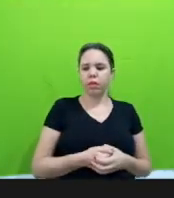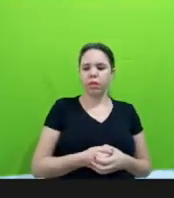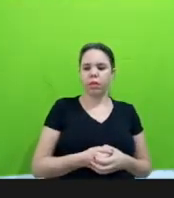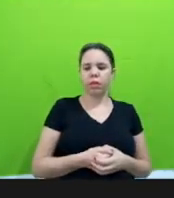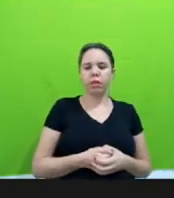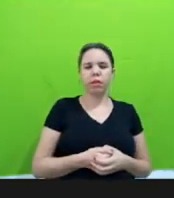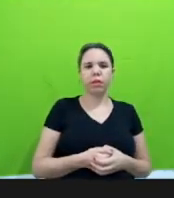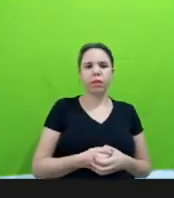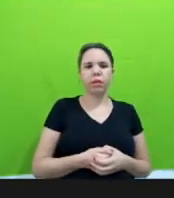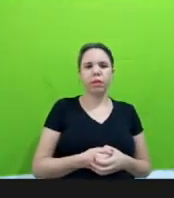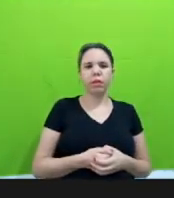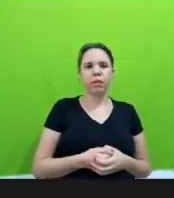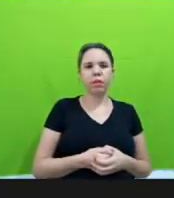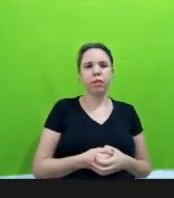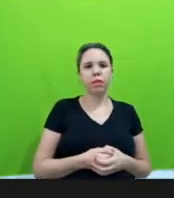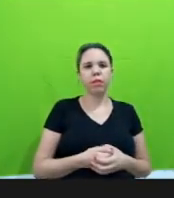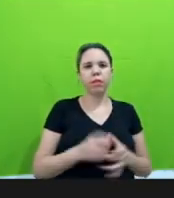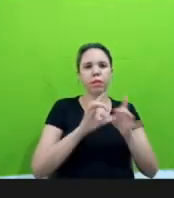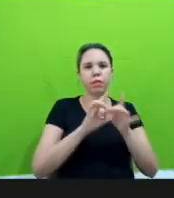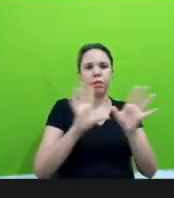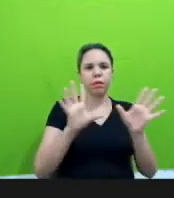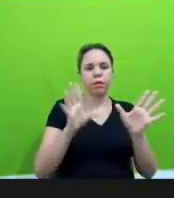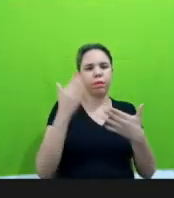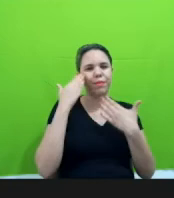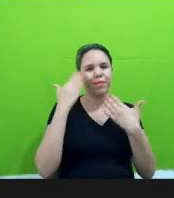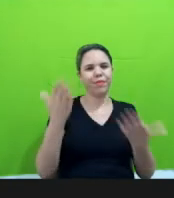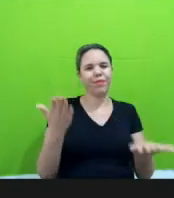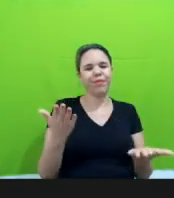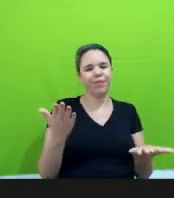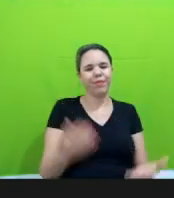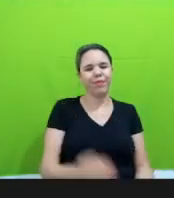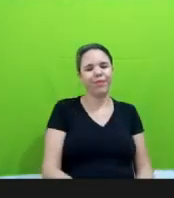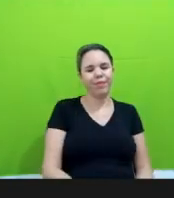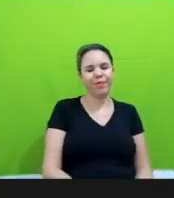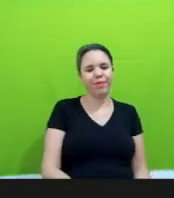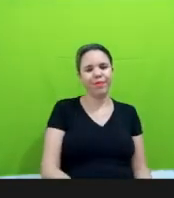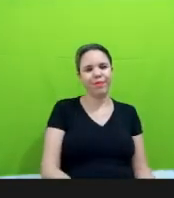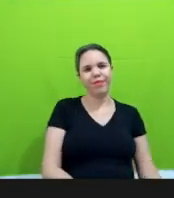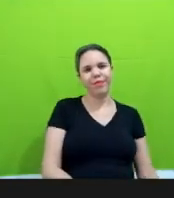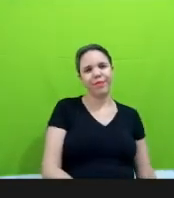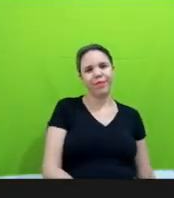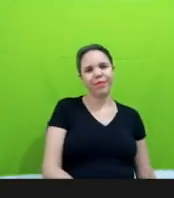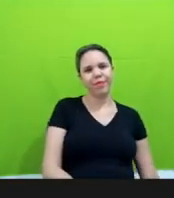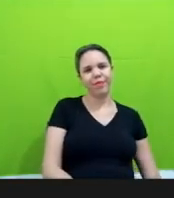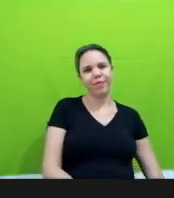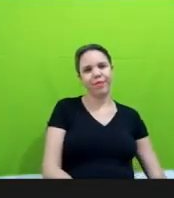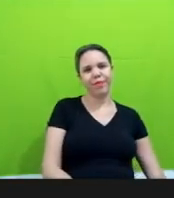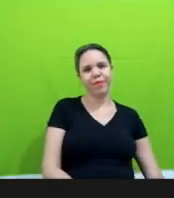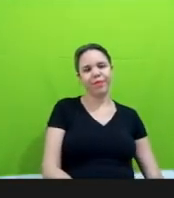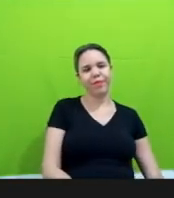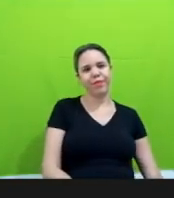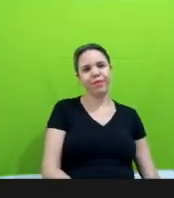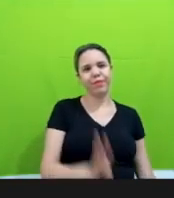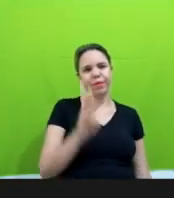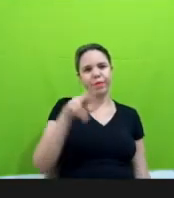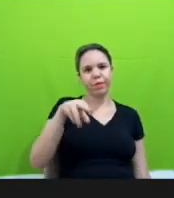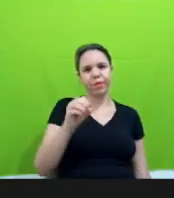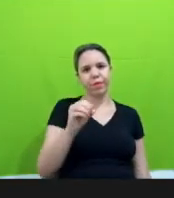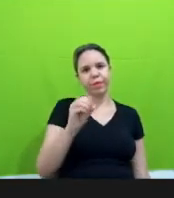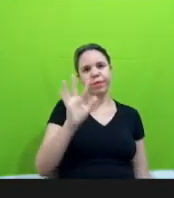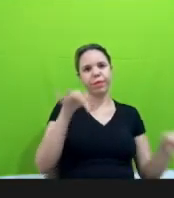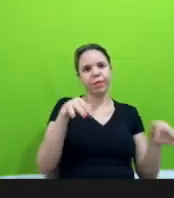muita ligação com a democracia. Obrigado mesmo, gente. Valeu. Valeu, Paulo. Bruno, suas